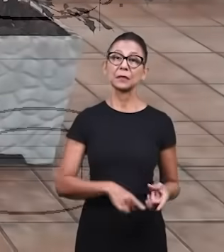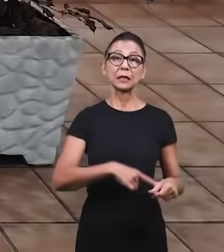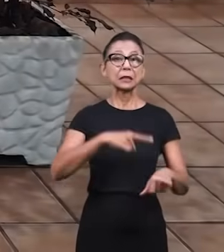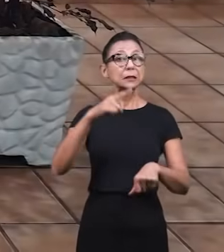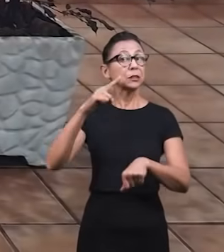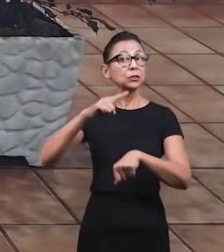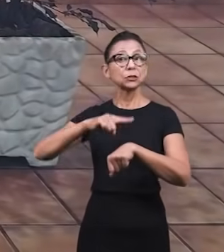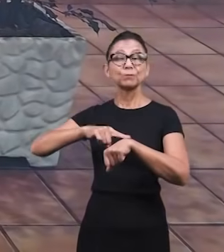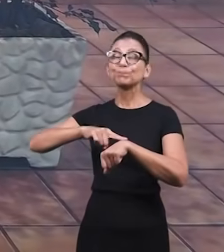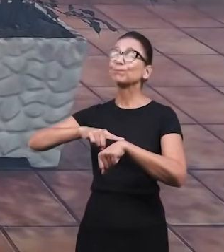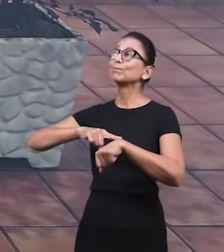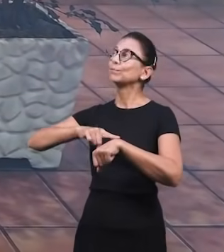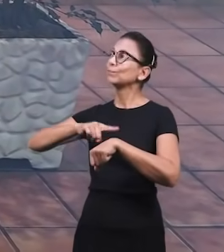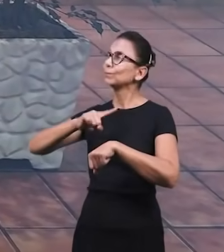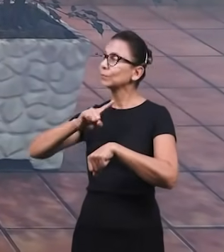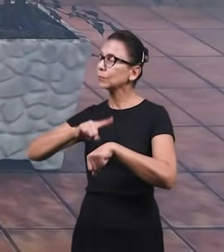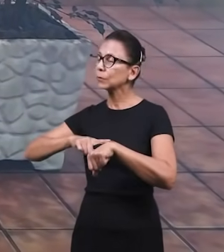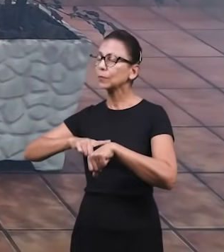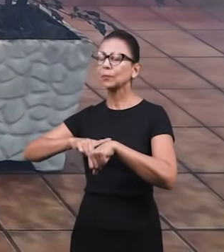Nesta